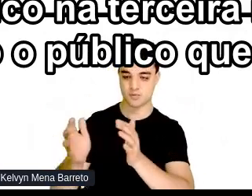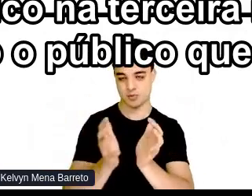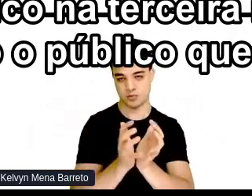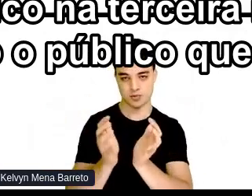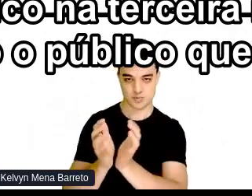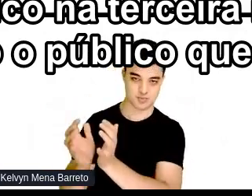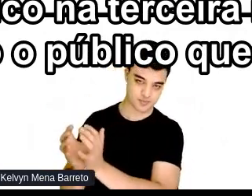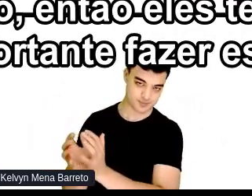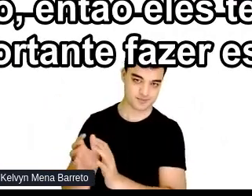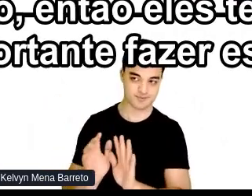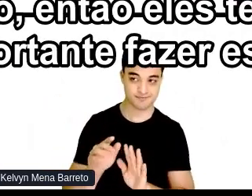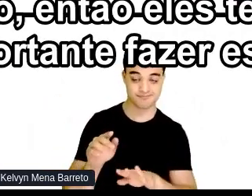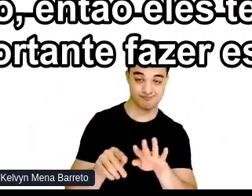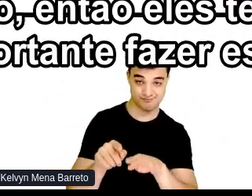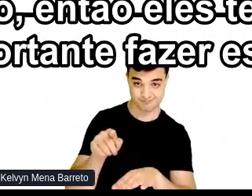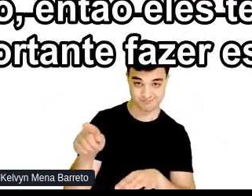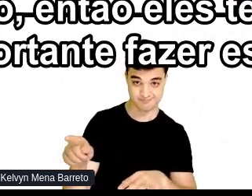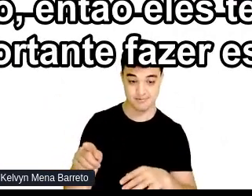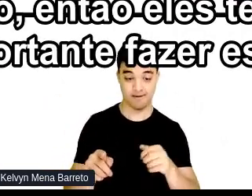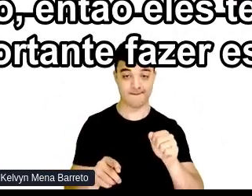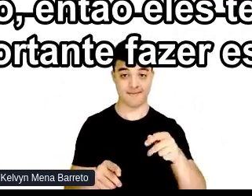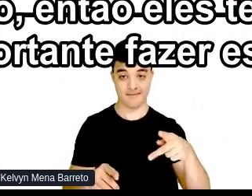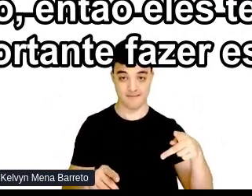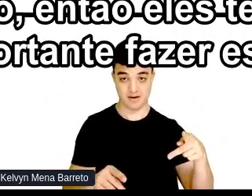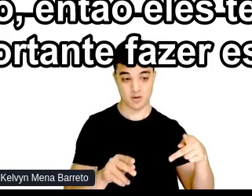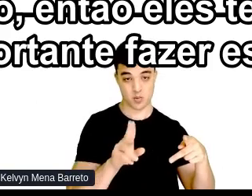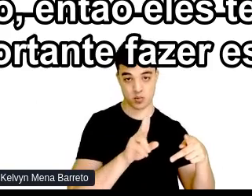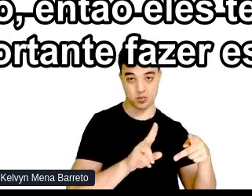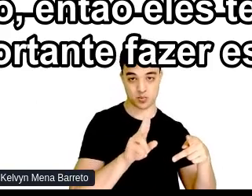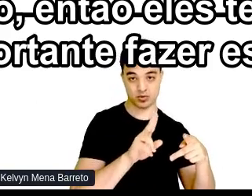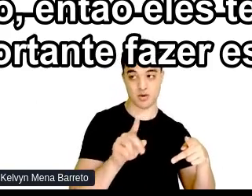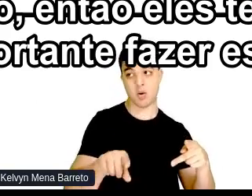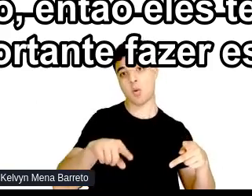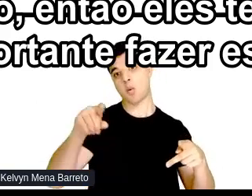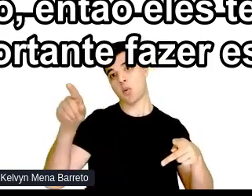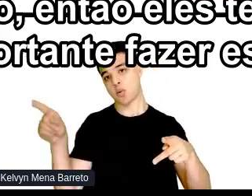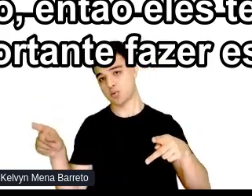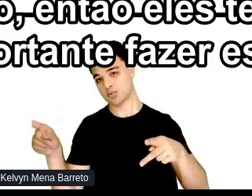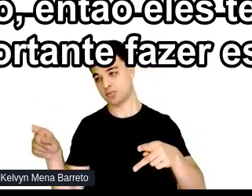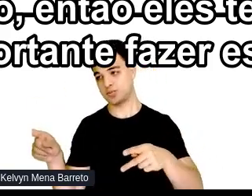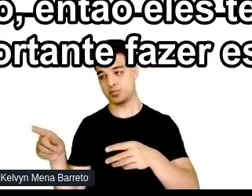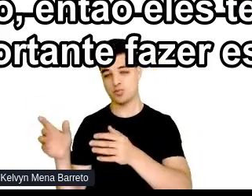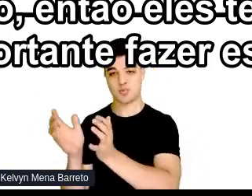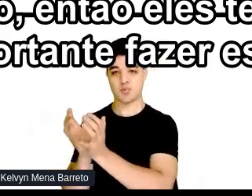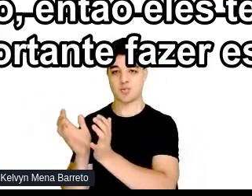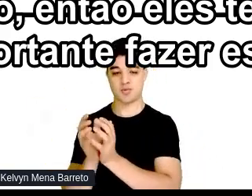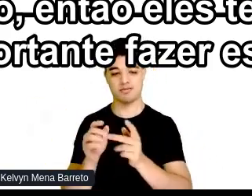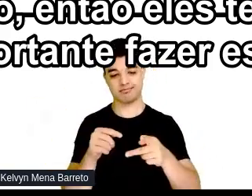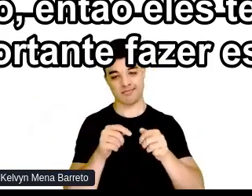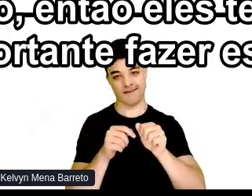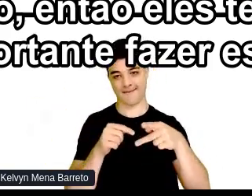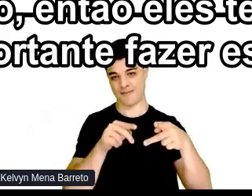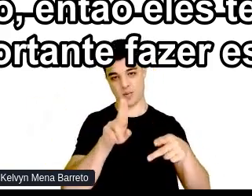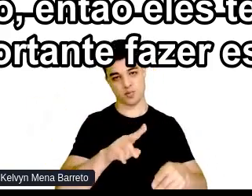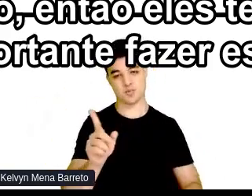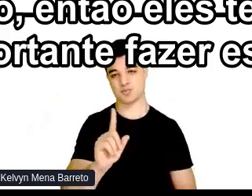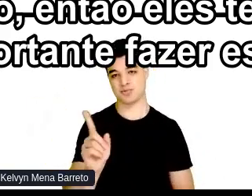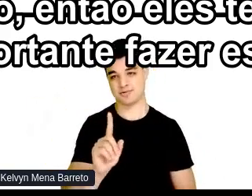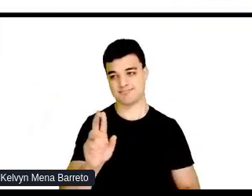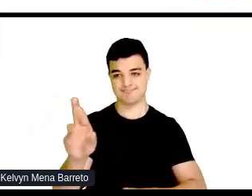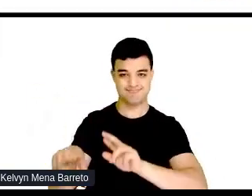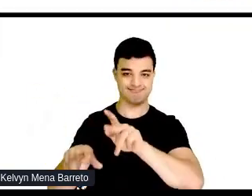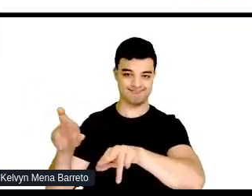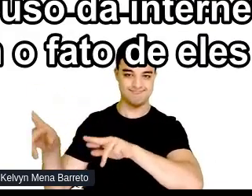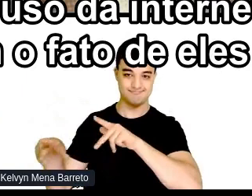na terceira idade hoje. Então, eu trouxe mais uma reflexão mesmo, para a gente pensar em como que a gente pode criar produtos não só